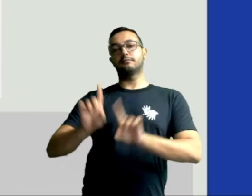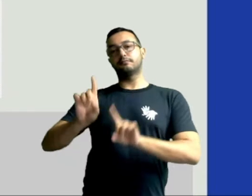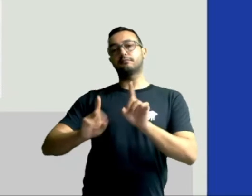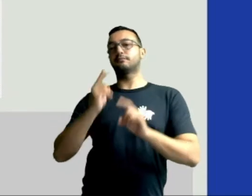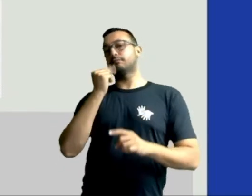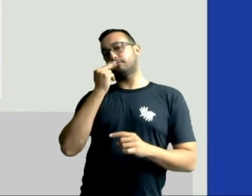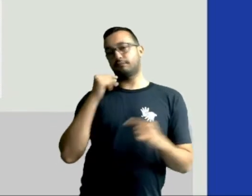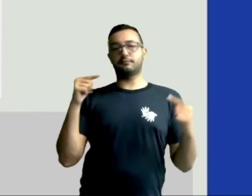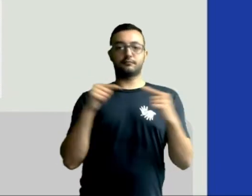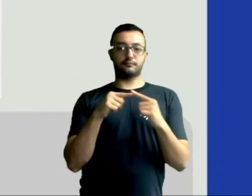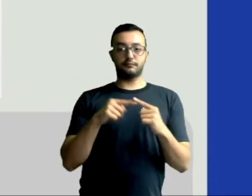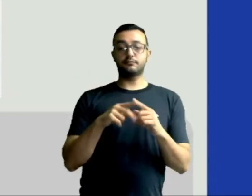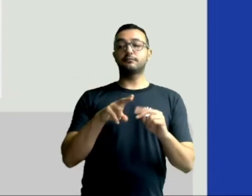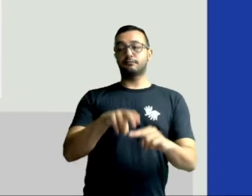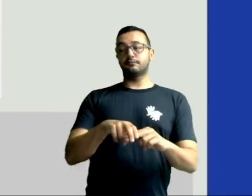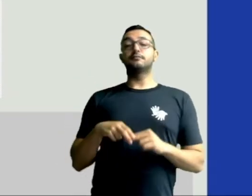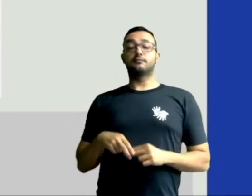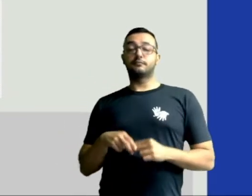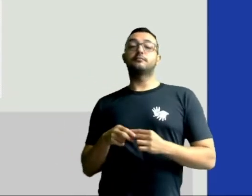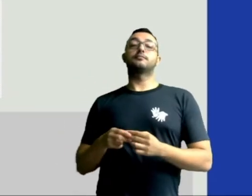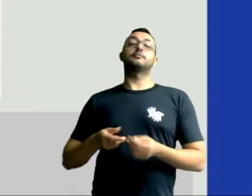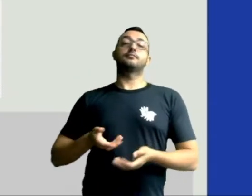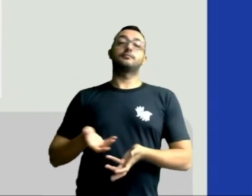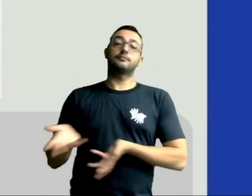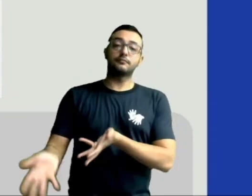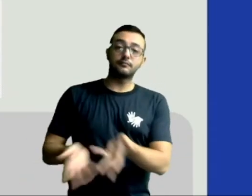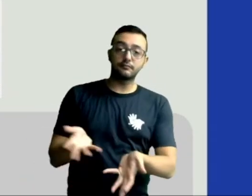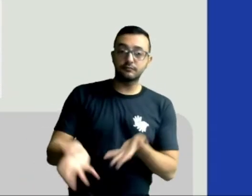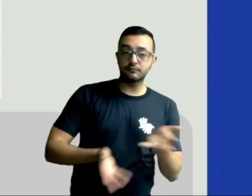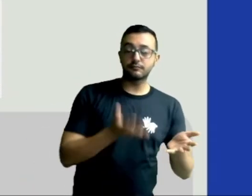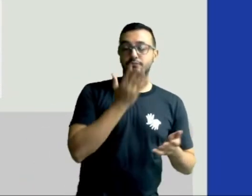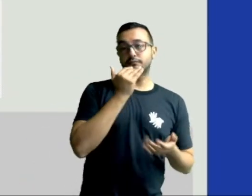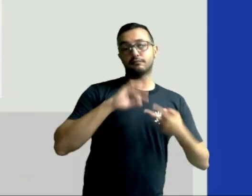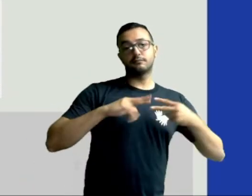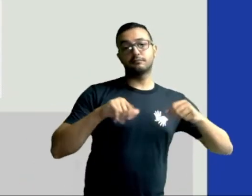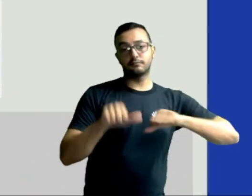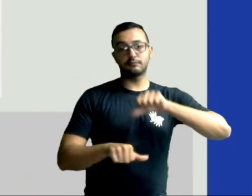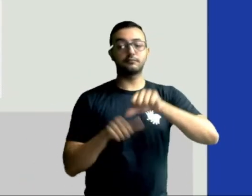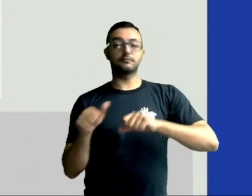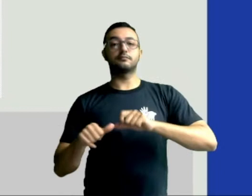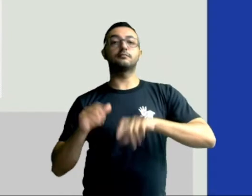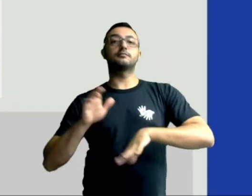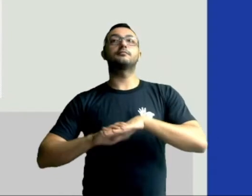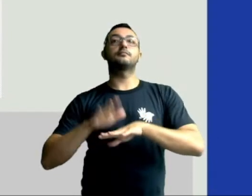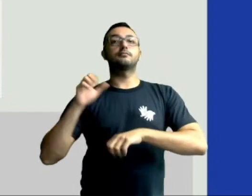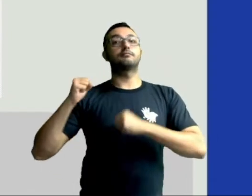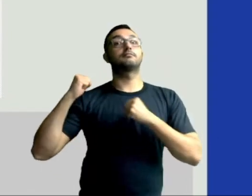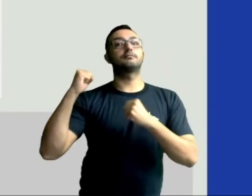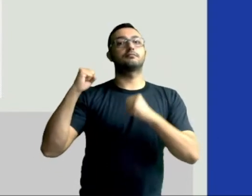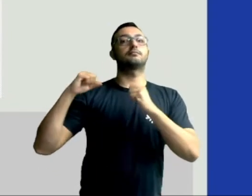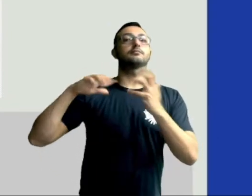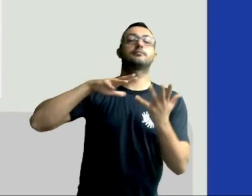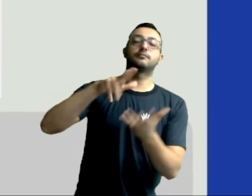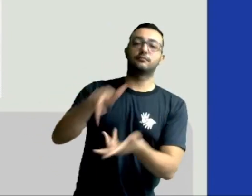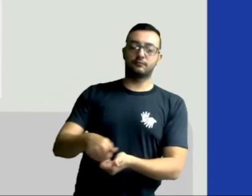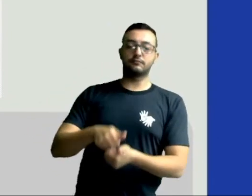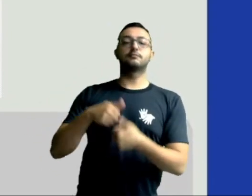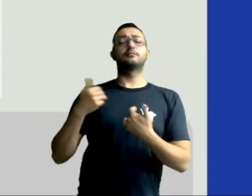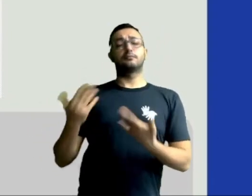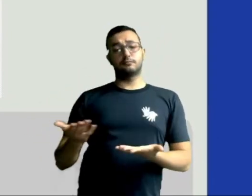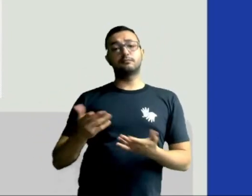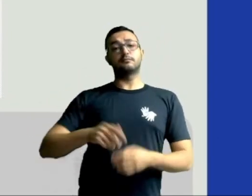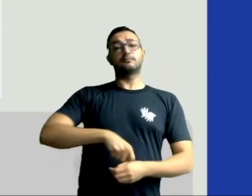nutricionais. Por isso, o cultivo de alimentos transgênicos tornou-se uma tendência mundial. Grande parte